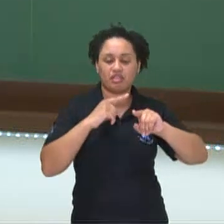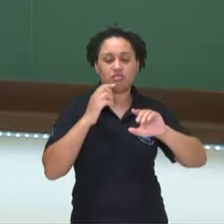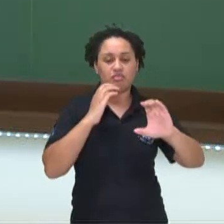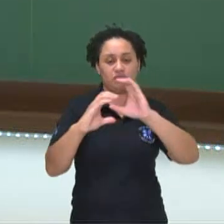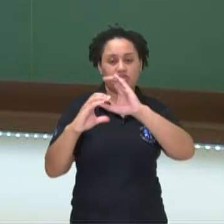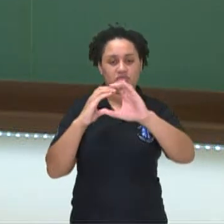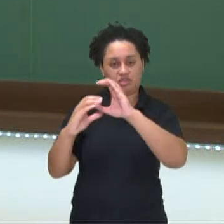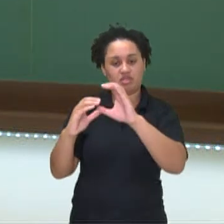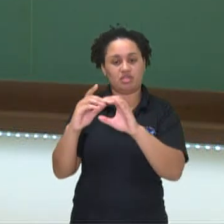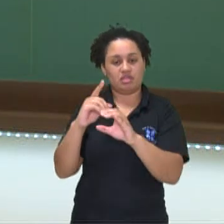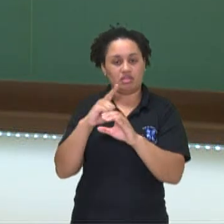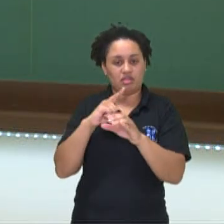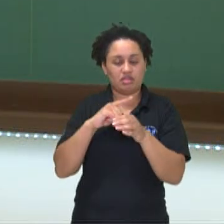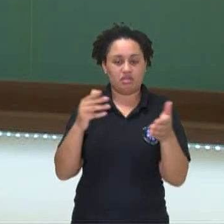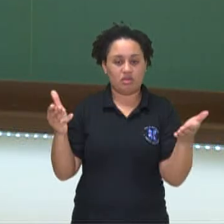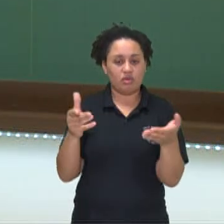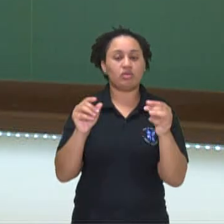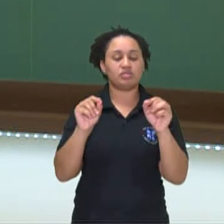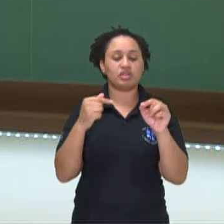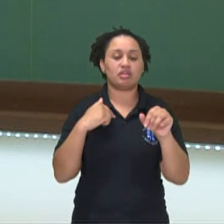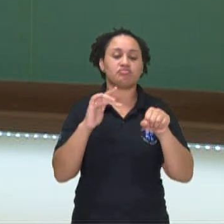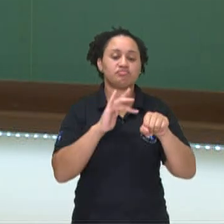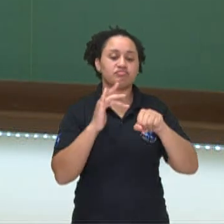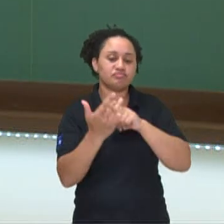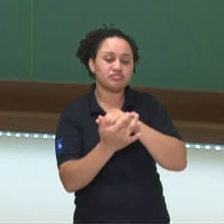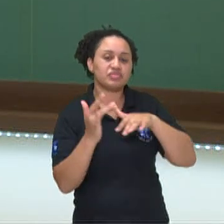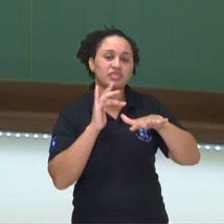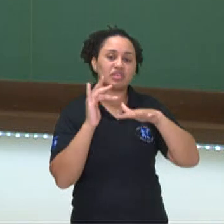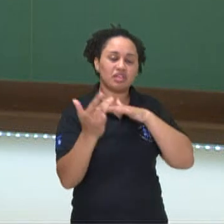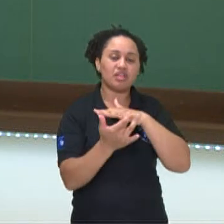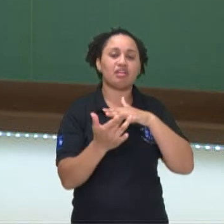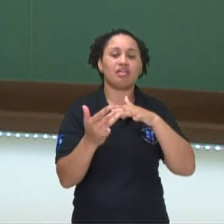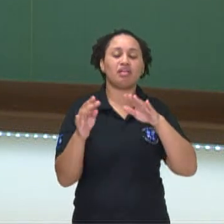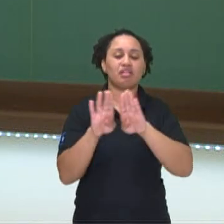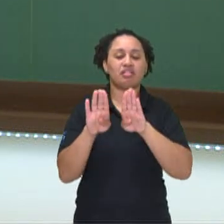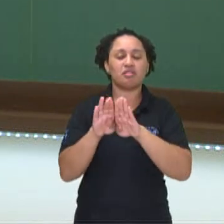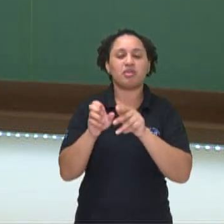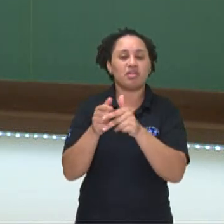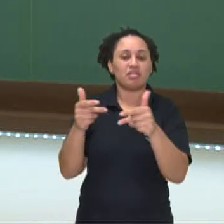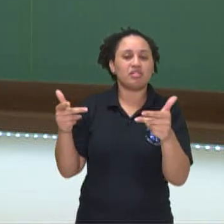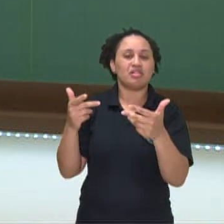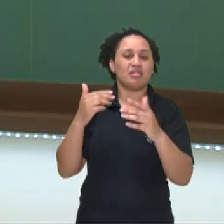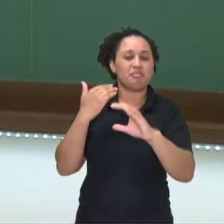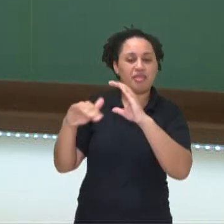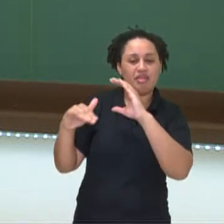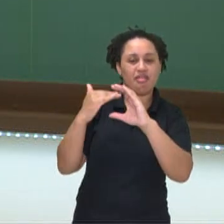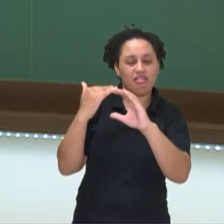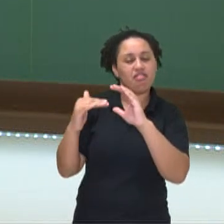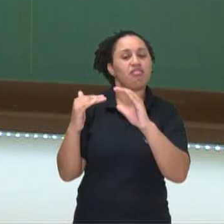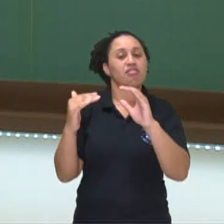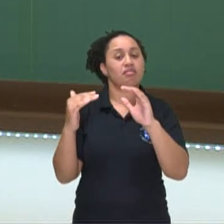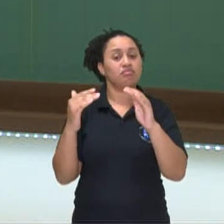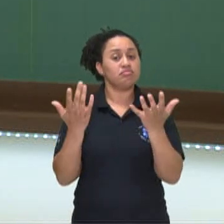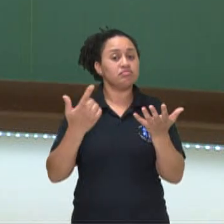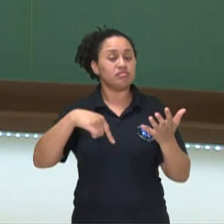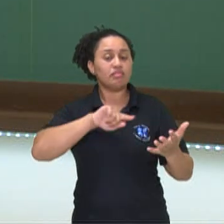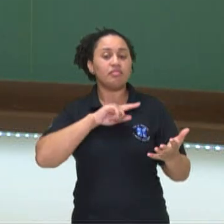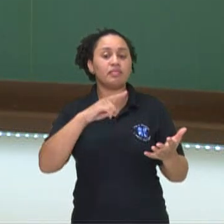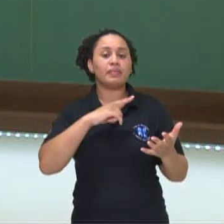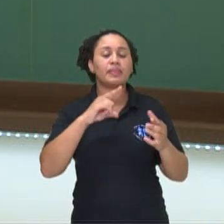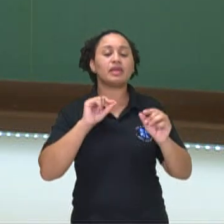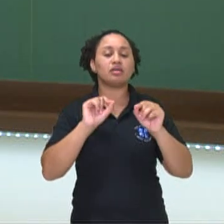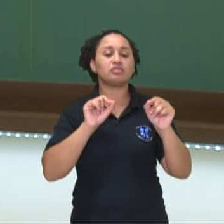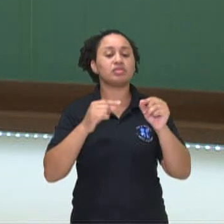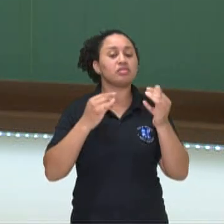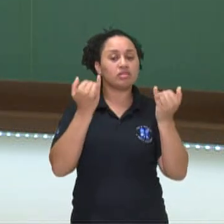comunicação disponíveis hoje, sejam as redes sociais, sejam os mensageiros eletrônicos por meio de e-mails, a gente tem uma